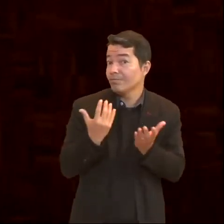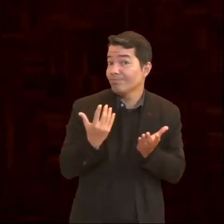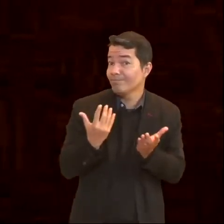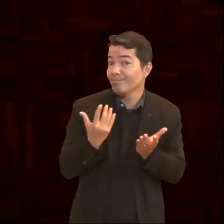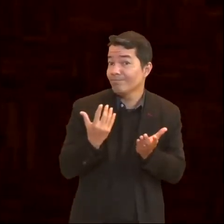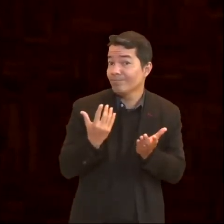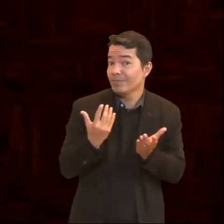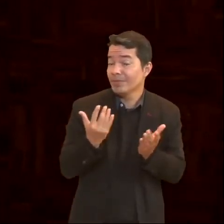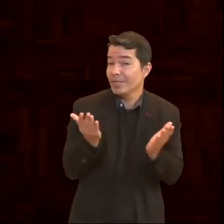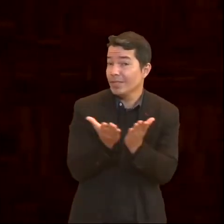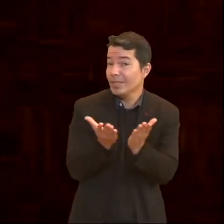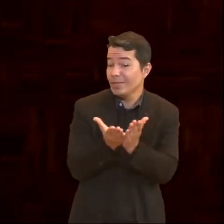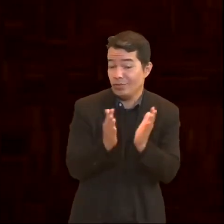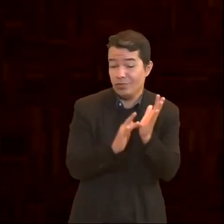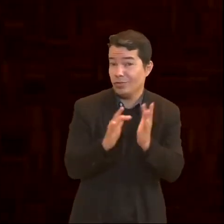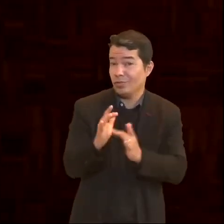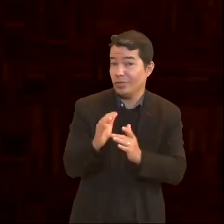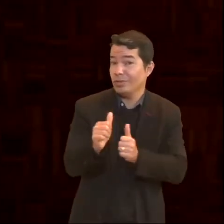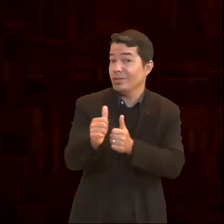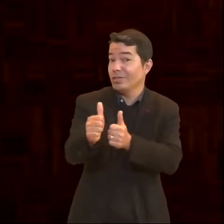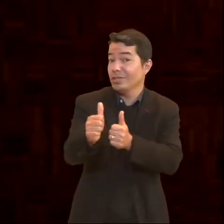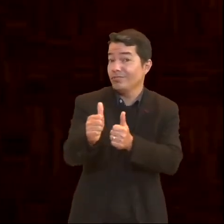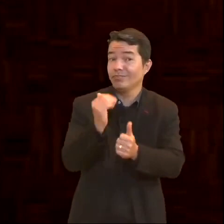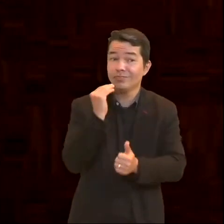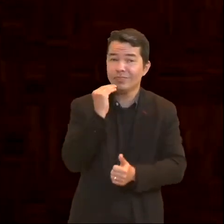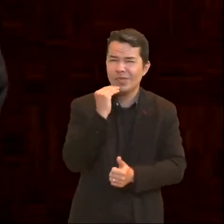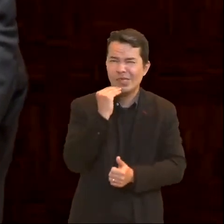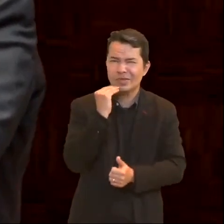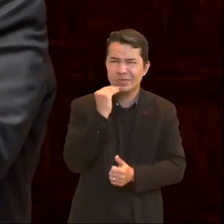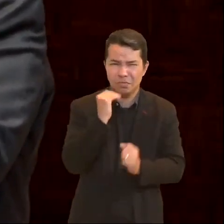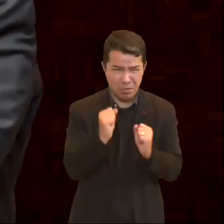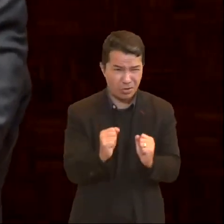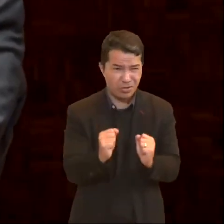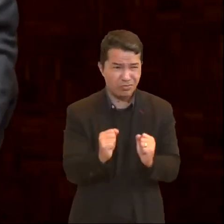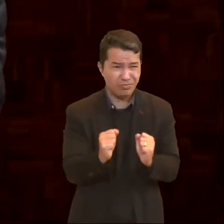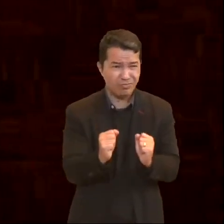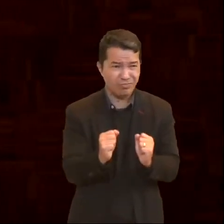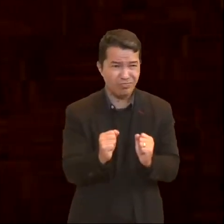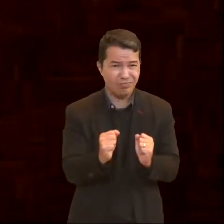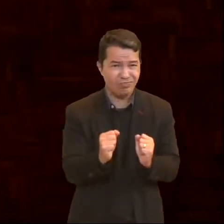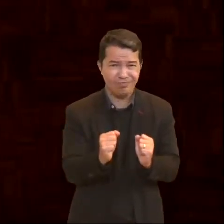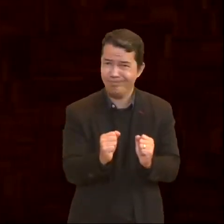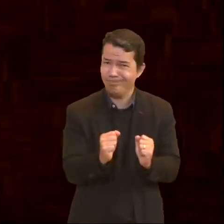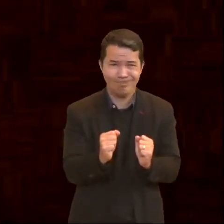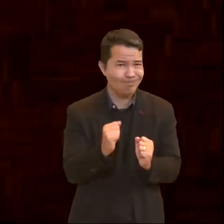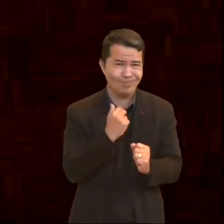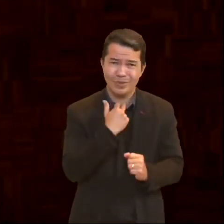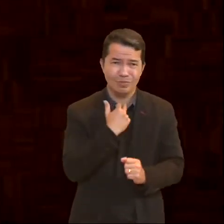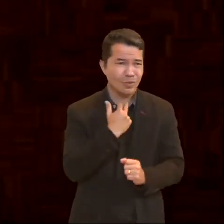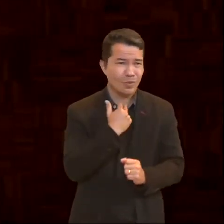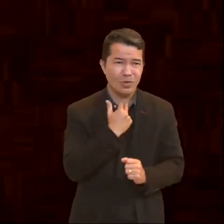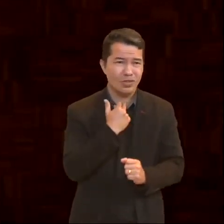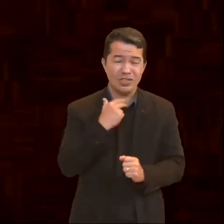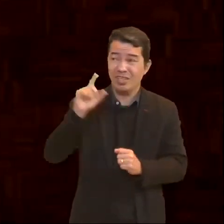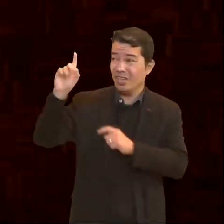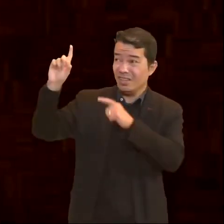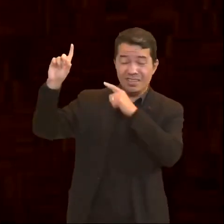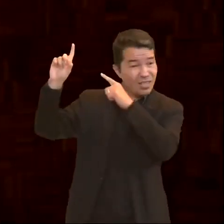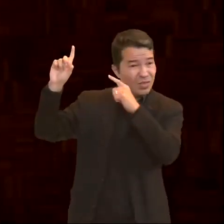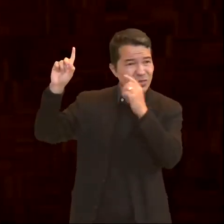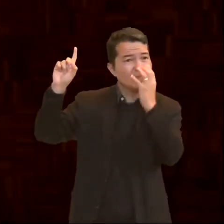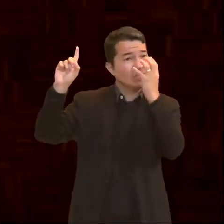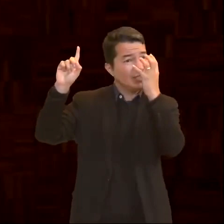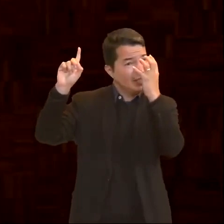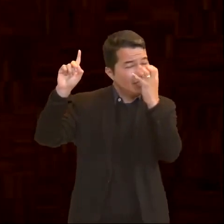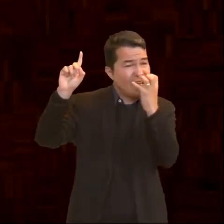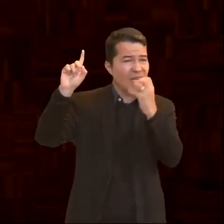vida cristã? A Bíblia vai nos ensinar que quando a gente não leva a sério isso e a gente